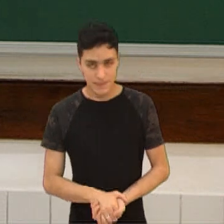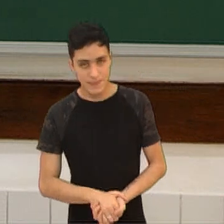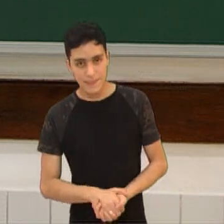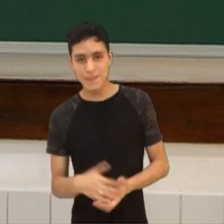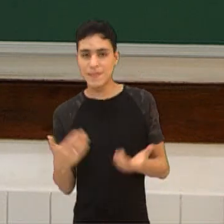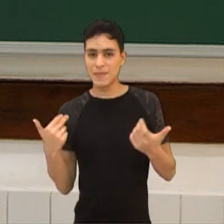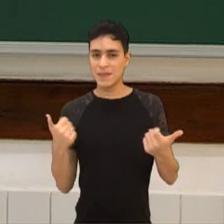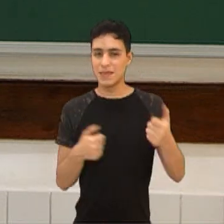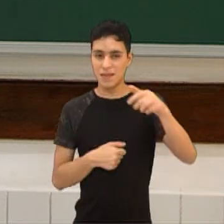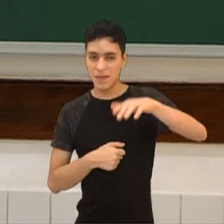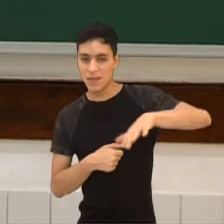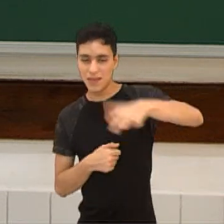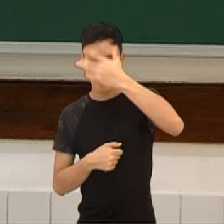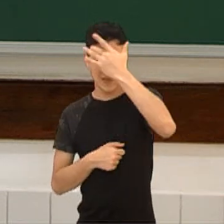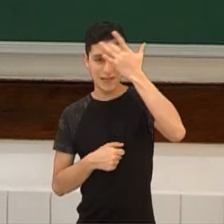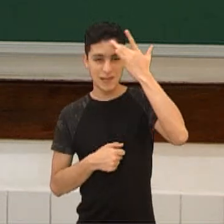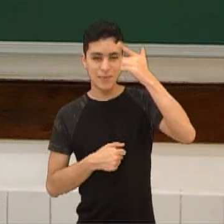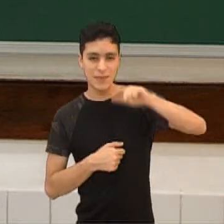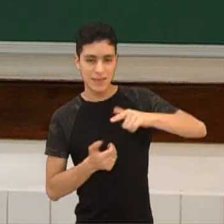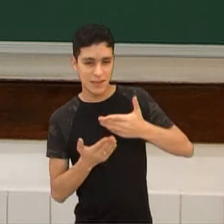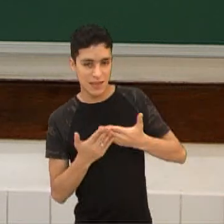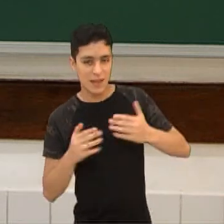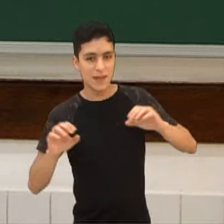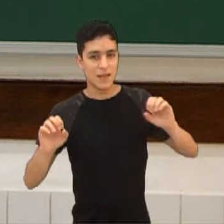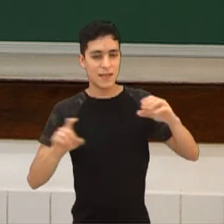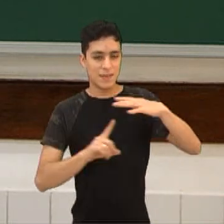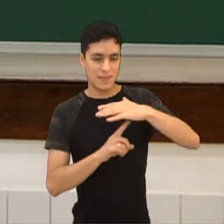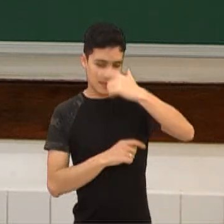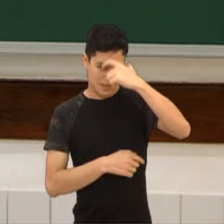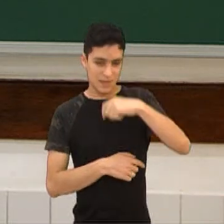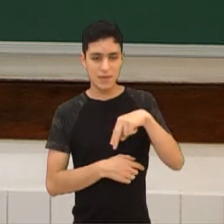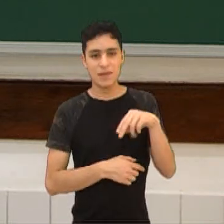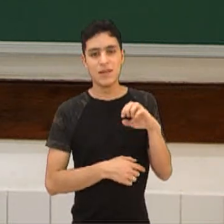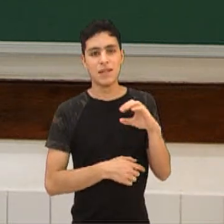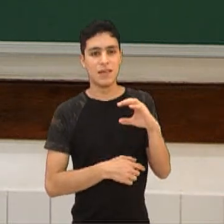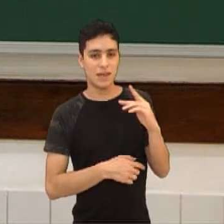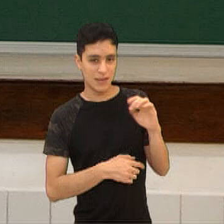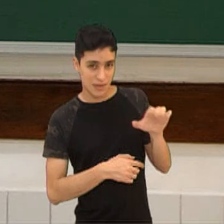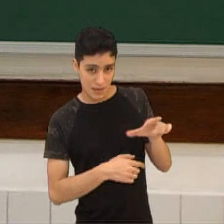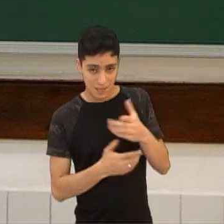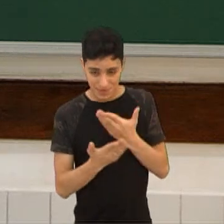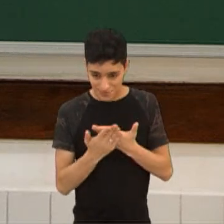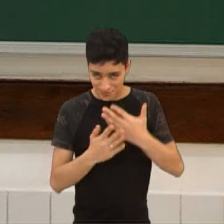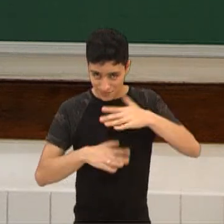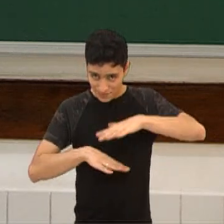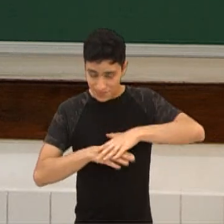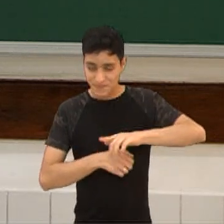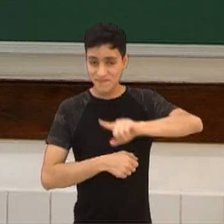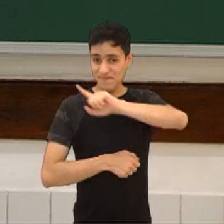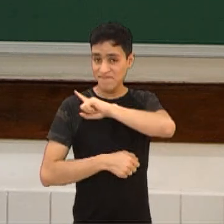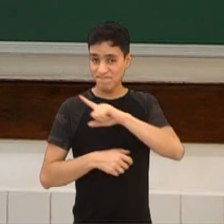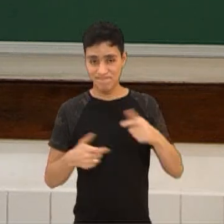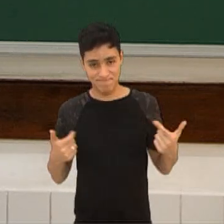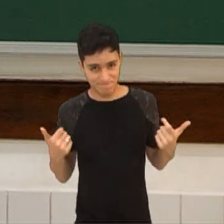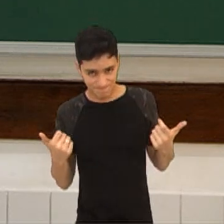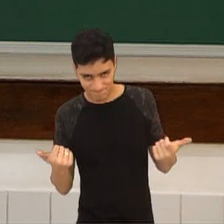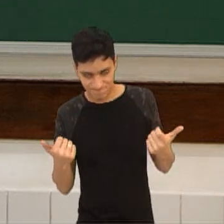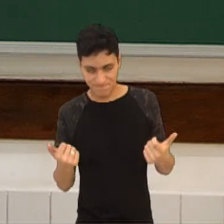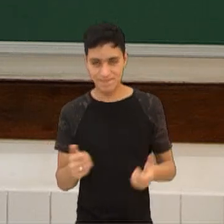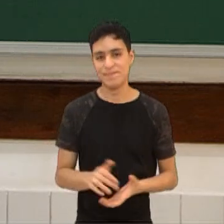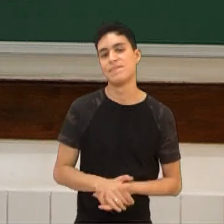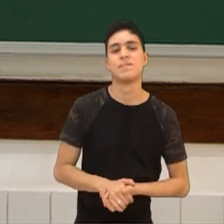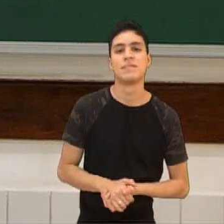E aí, galerinha, mais uma aula Paraná, hein? Professor Neckel aqui, aula de matemática da primeira série do ensino